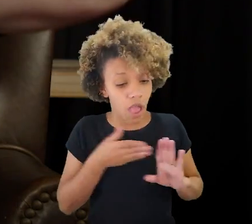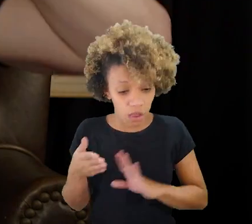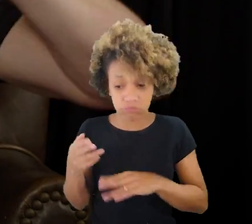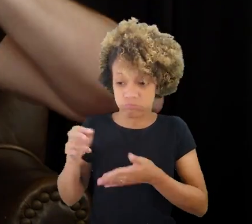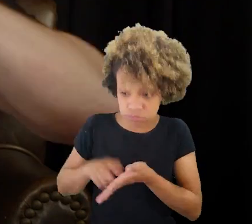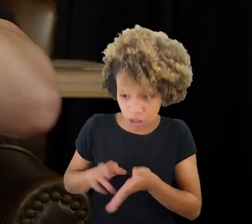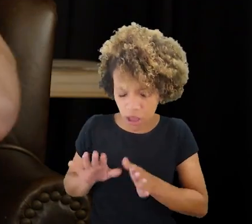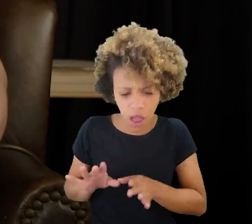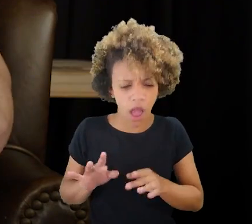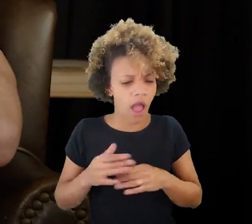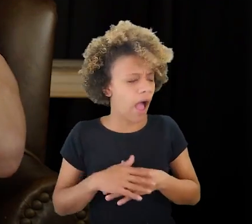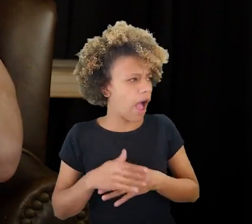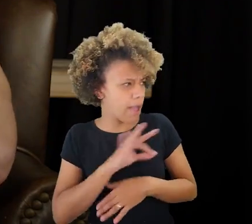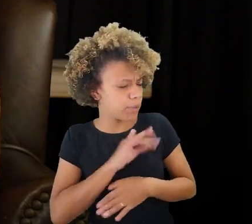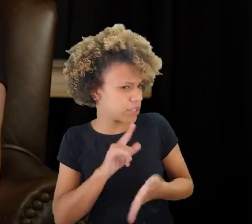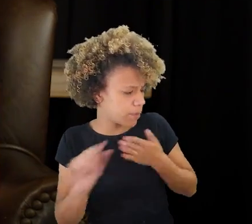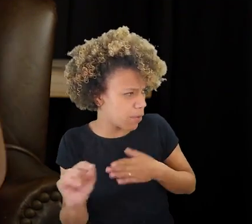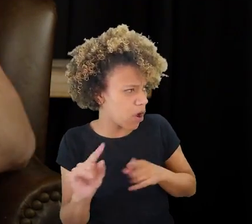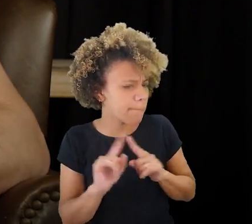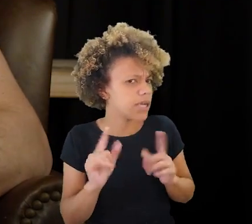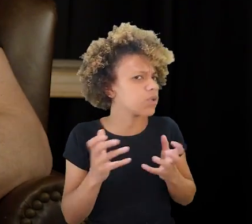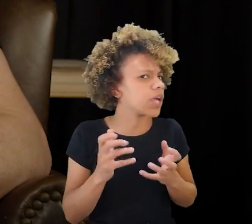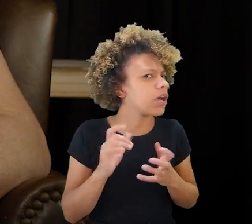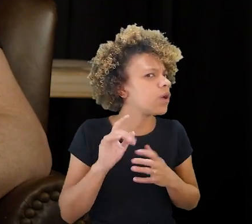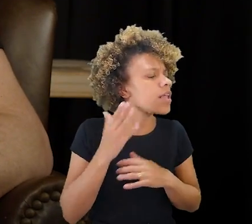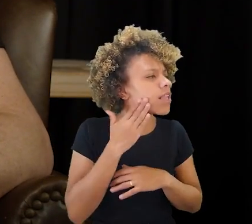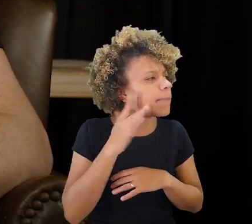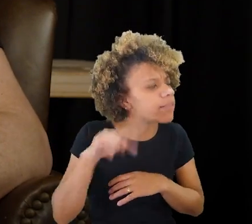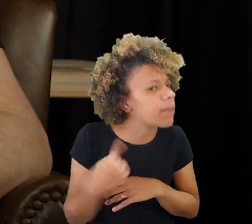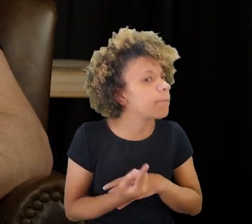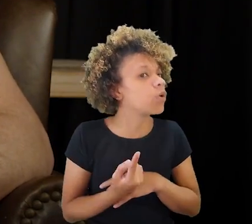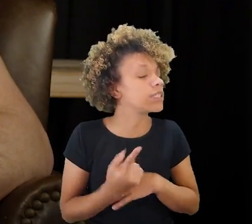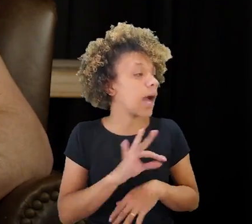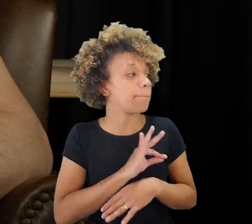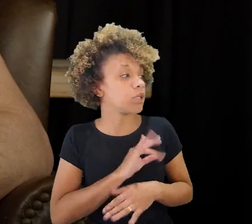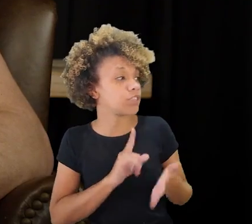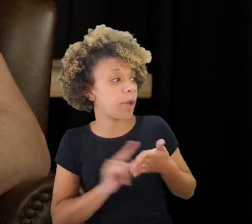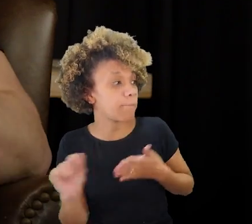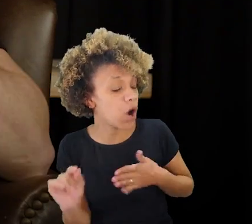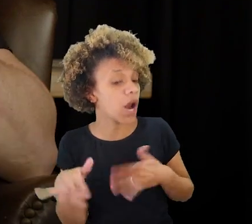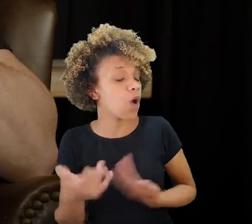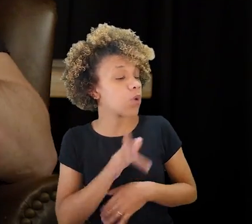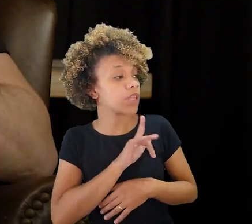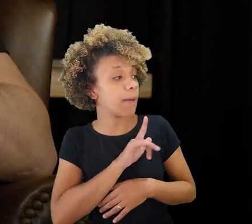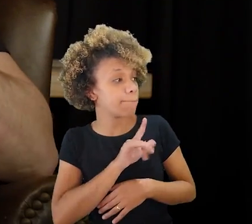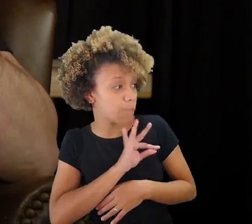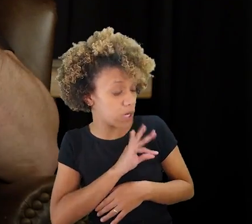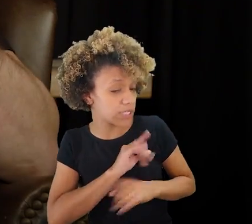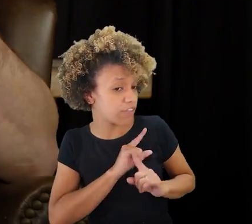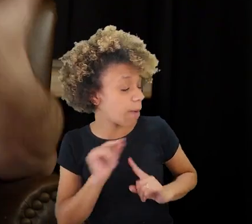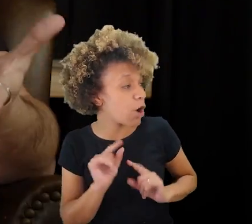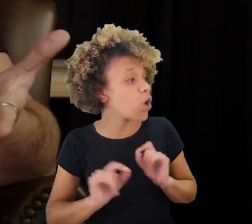situação aqui e tal não sei o qu aí a polícia vai embora o que eu quero saber do depois é o depois tipo assim a polícia foi embora quando a polícia vai